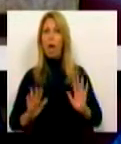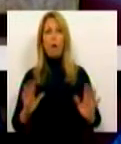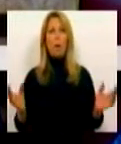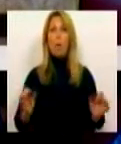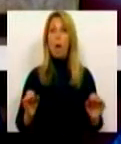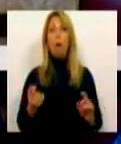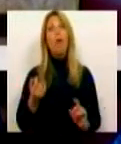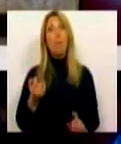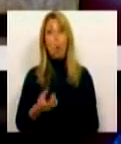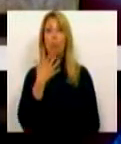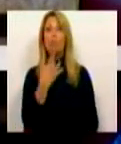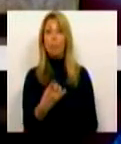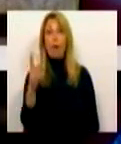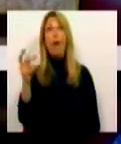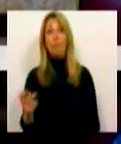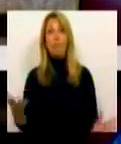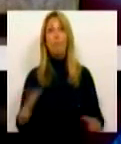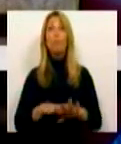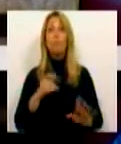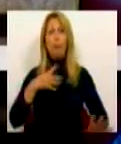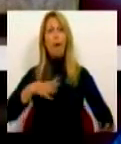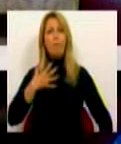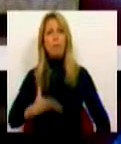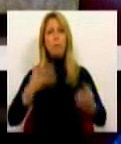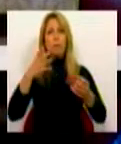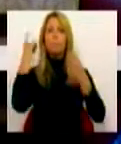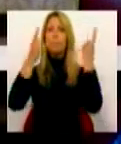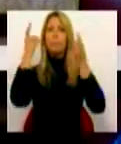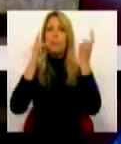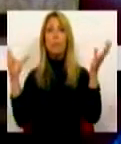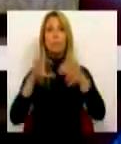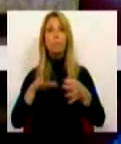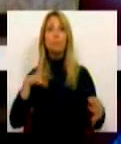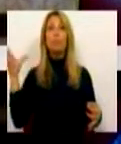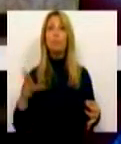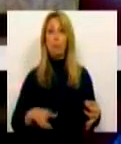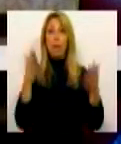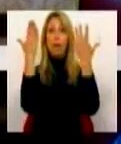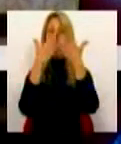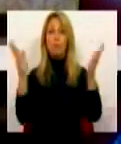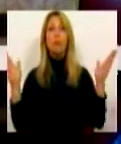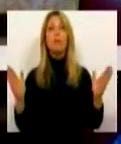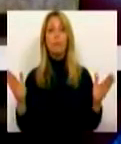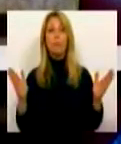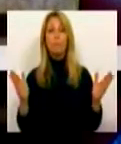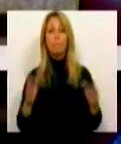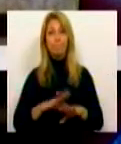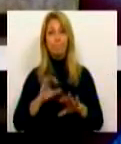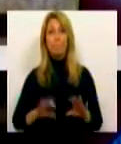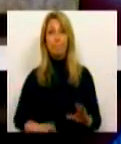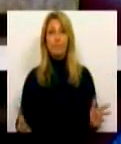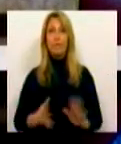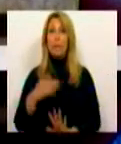só para defender o seu pensamento sobre Portugal e sobre a democracia. Na